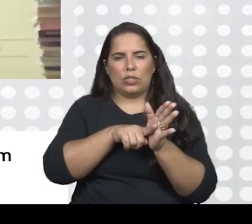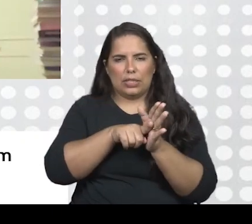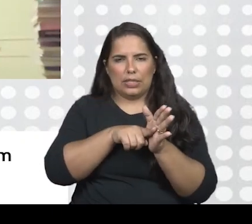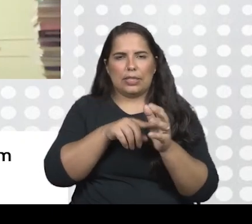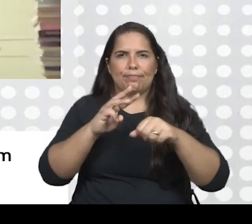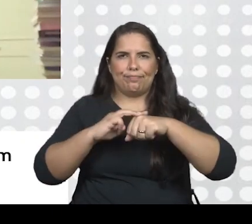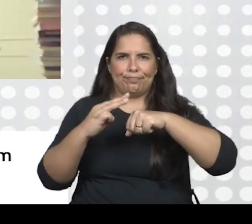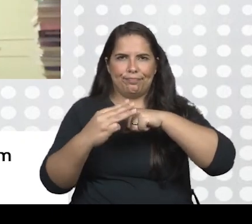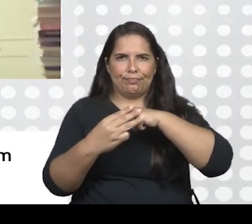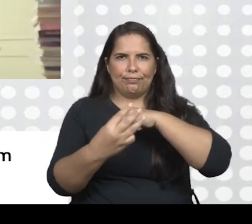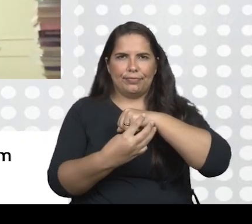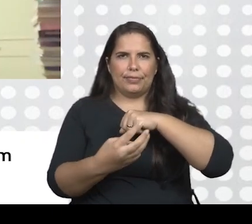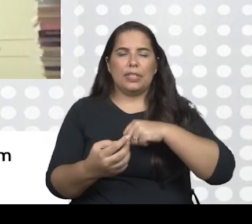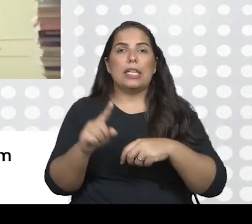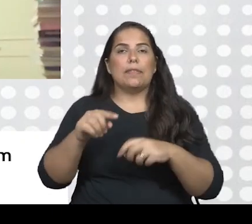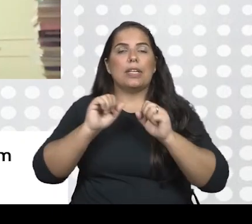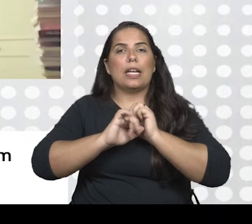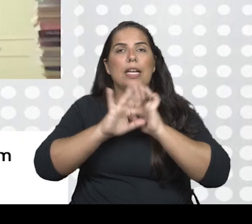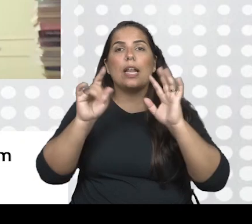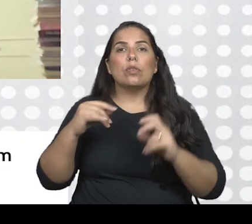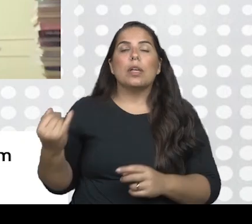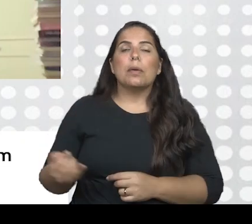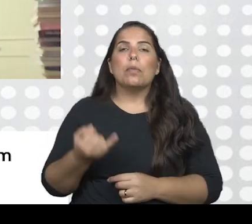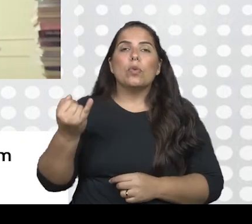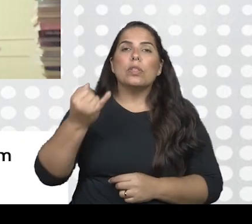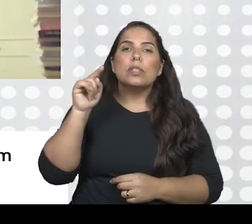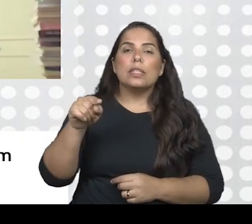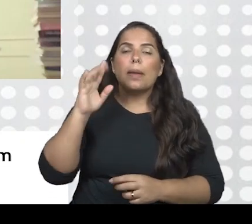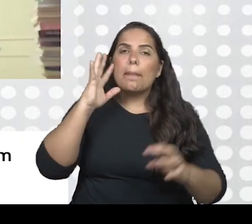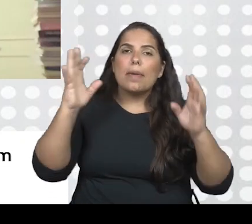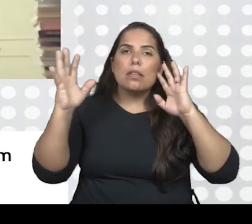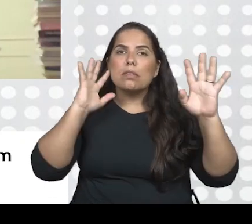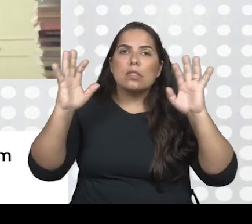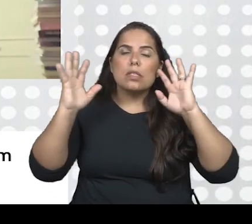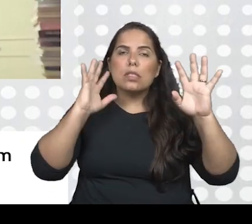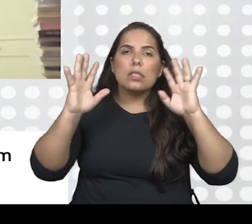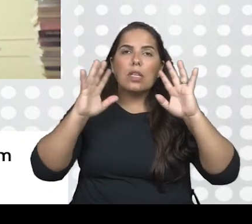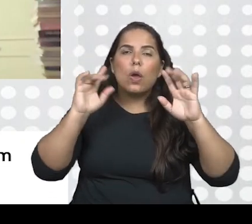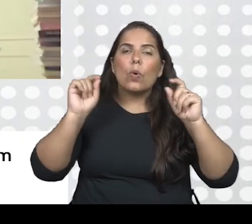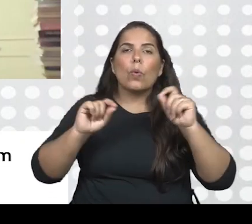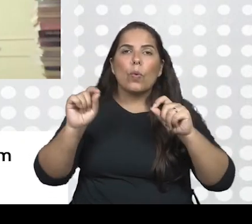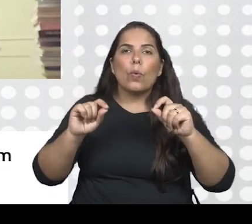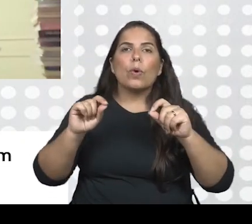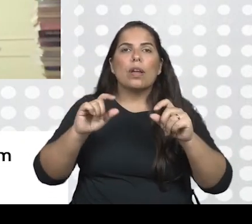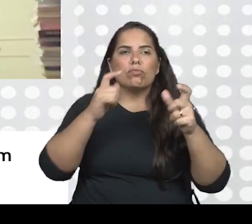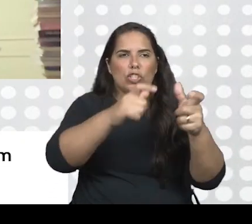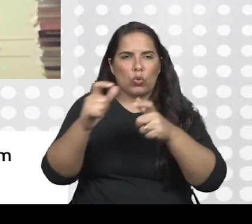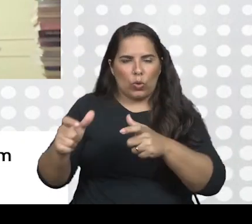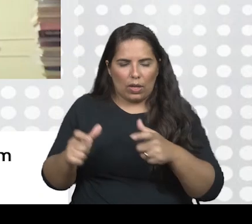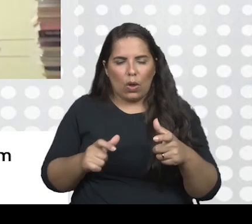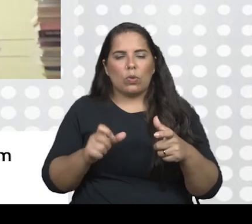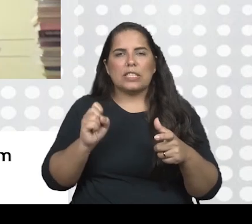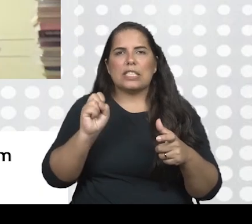pesquisa, tem ficado claro que é importante pensar na perspectiva